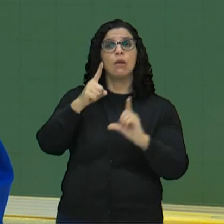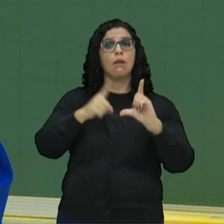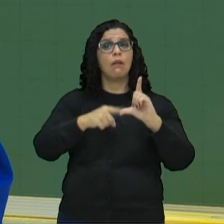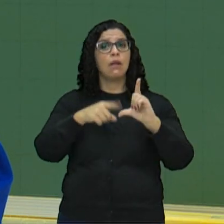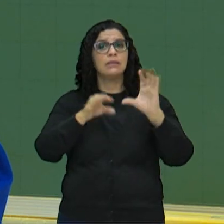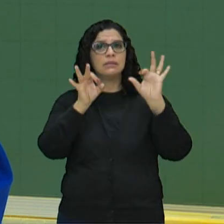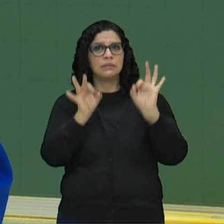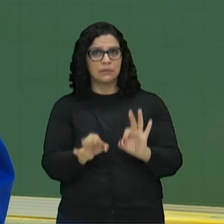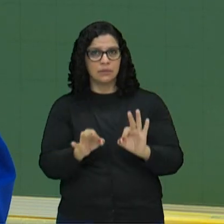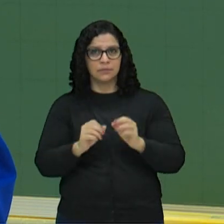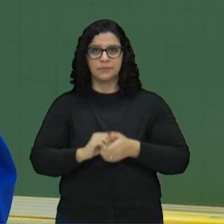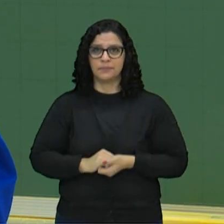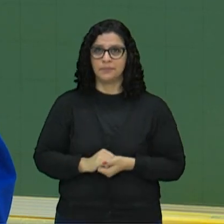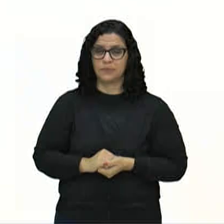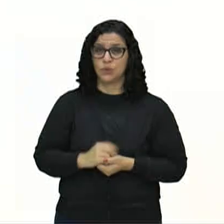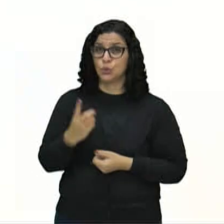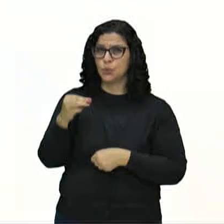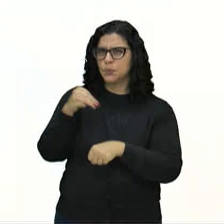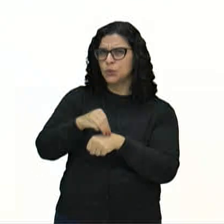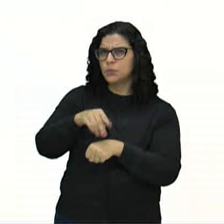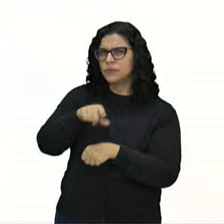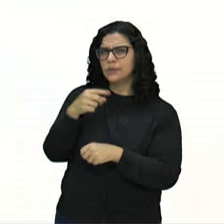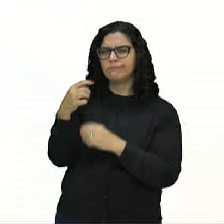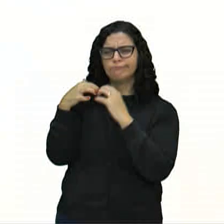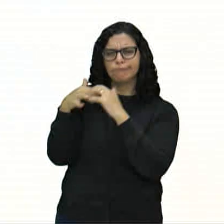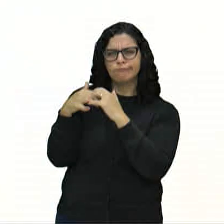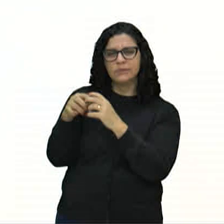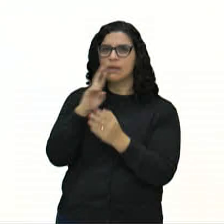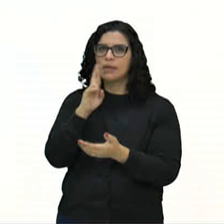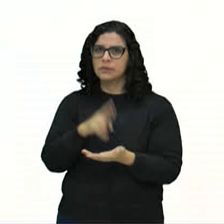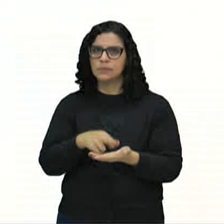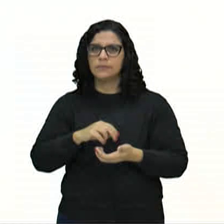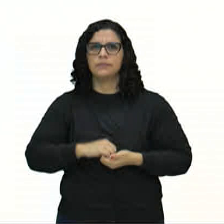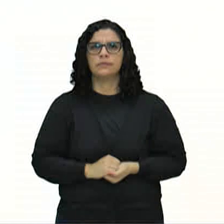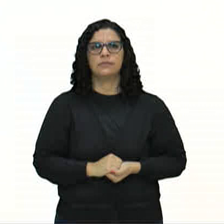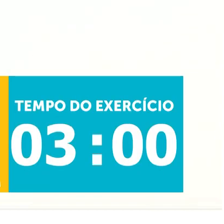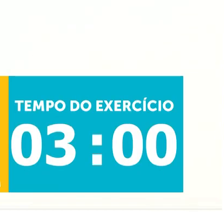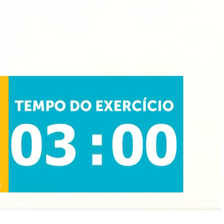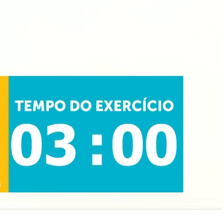essa questão. Uns minutinhos para vocês responderem.